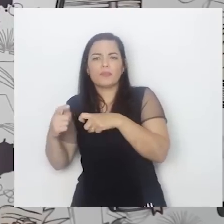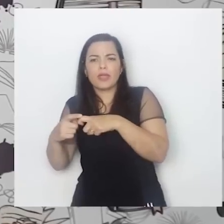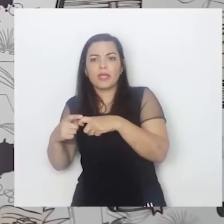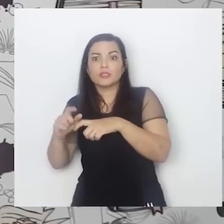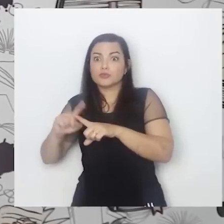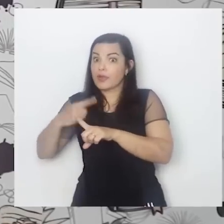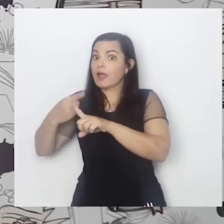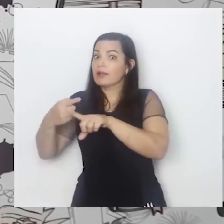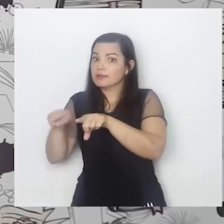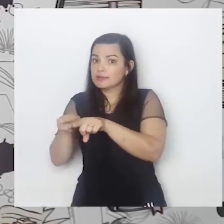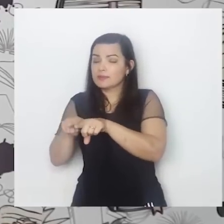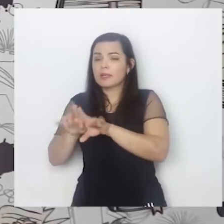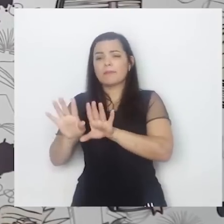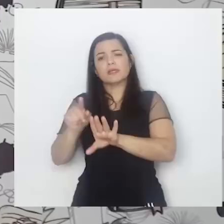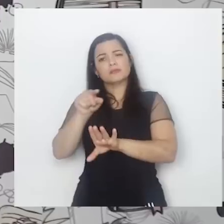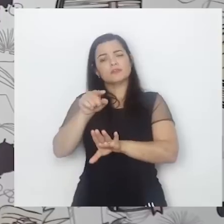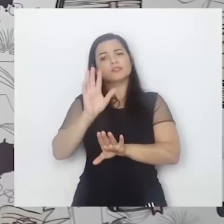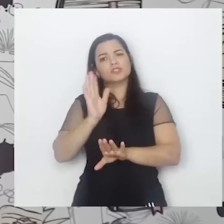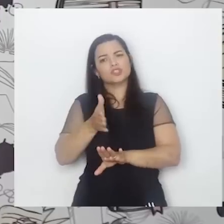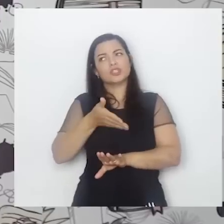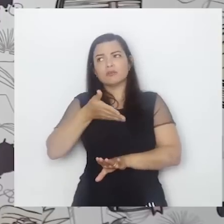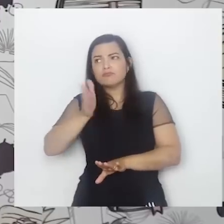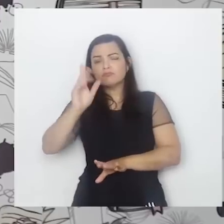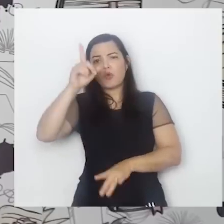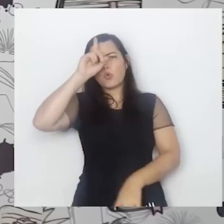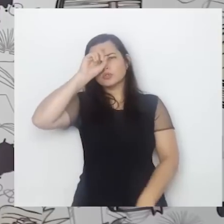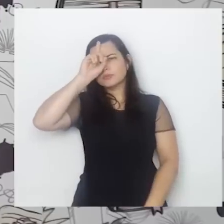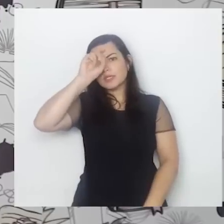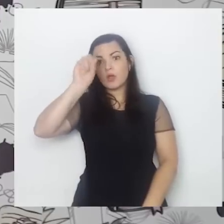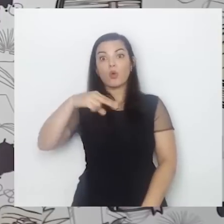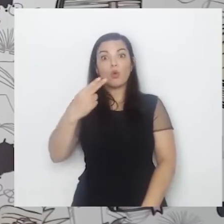você já precisou ir a um hospital? A um posto